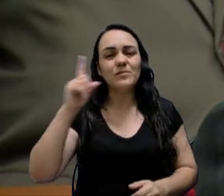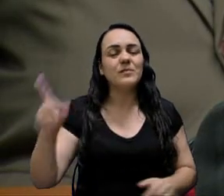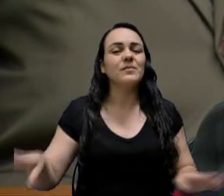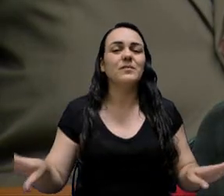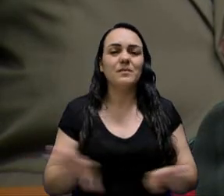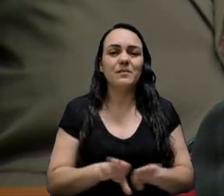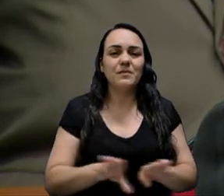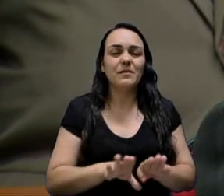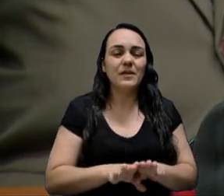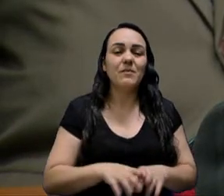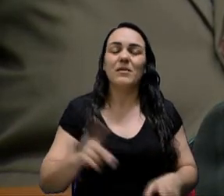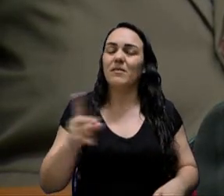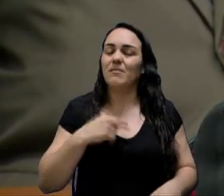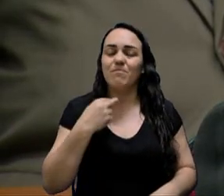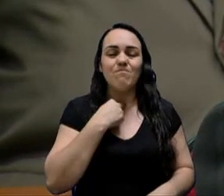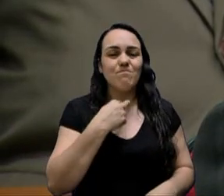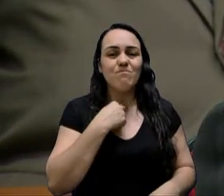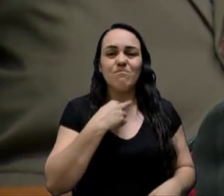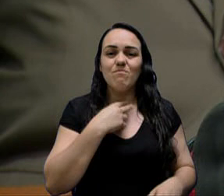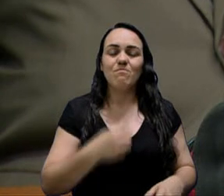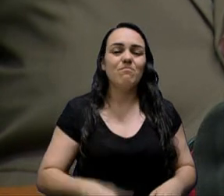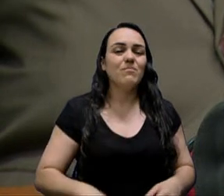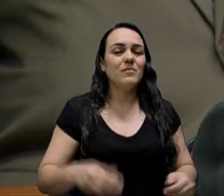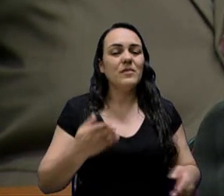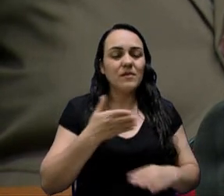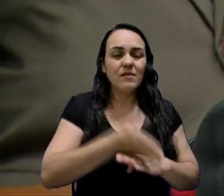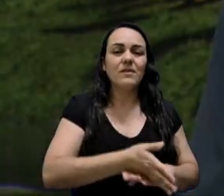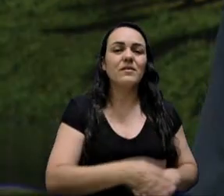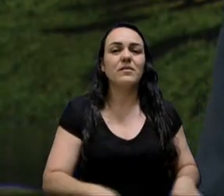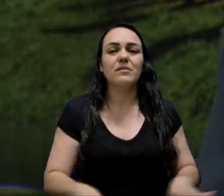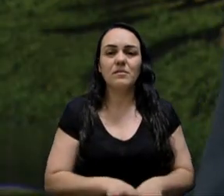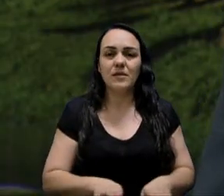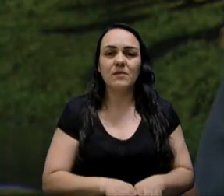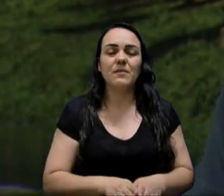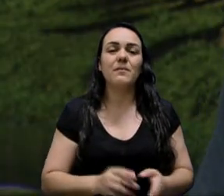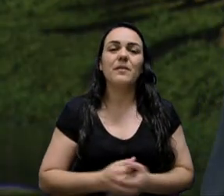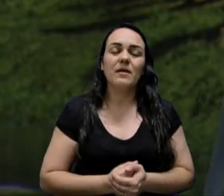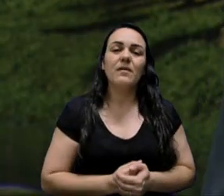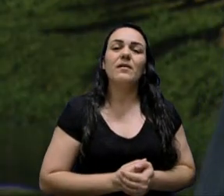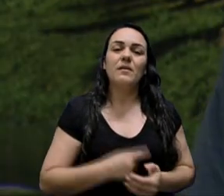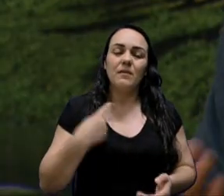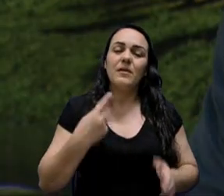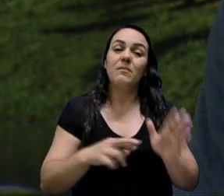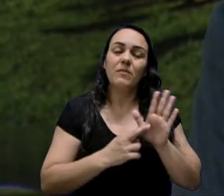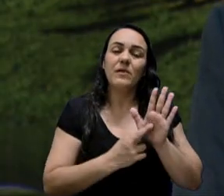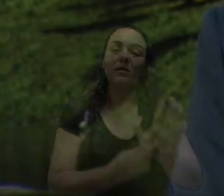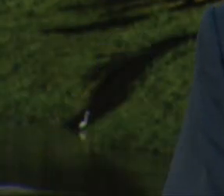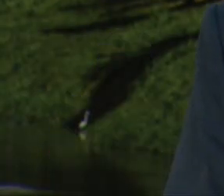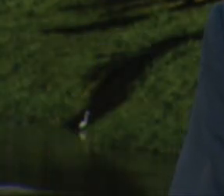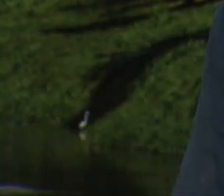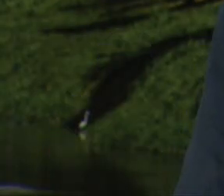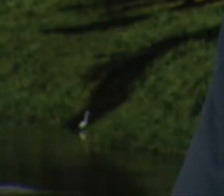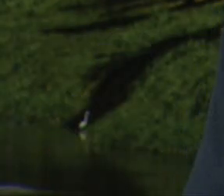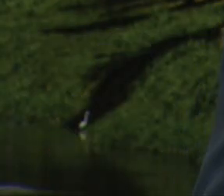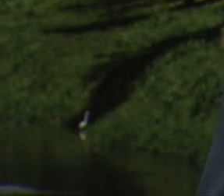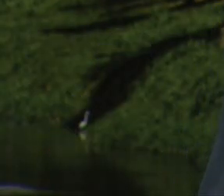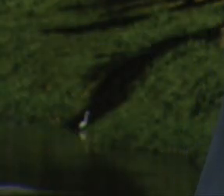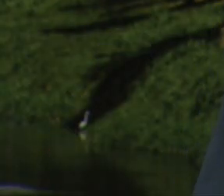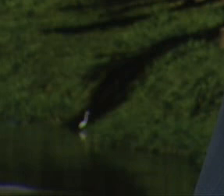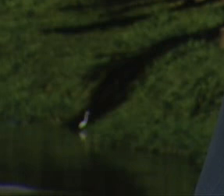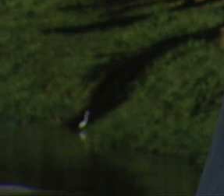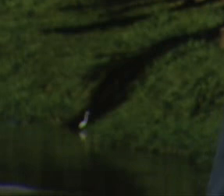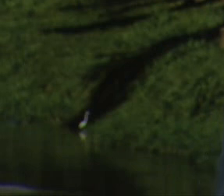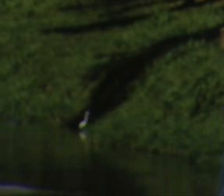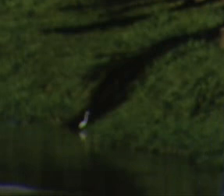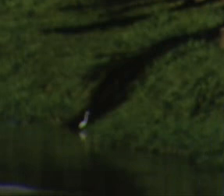pela qual não pôde comparecer. E cometeu mais uma vez a insensatez de mandar representá-lo aqui para falar com o Osmar